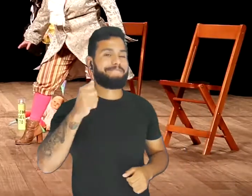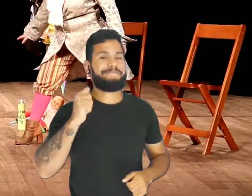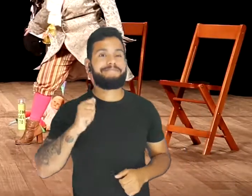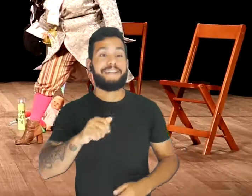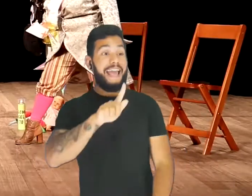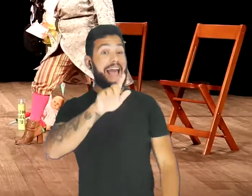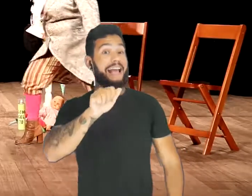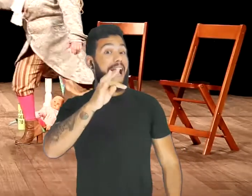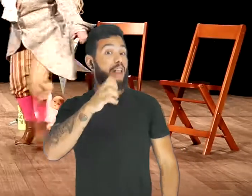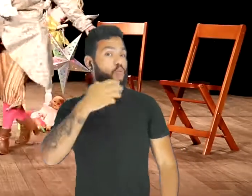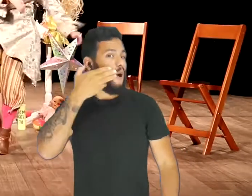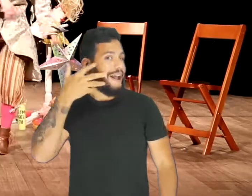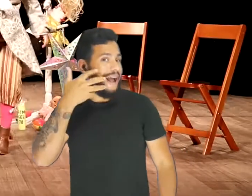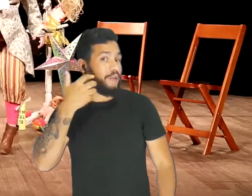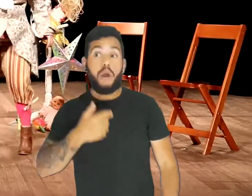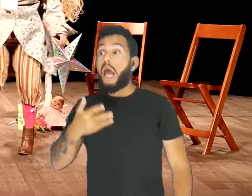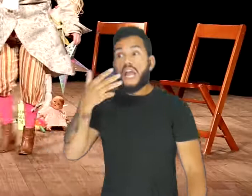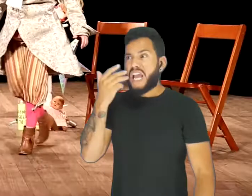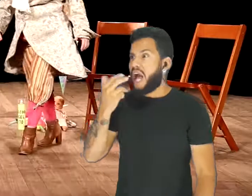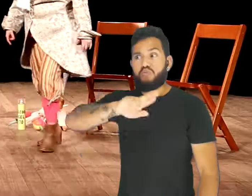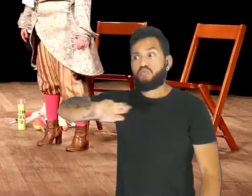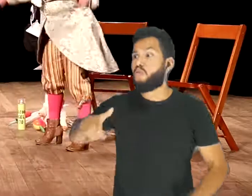com a letra G.